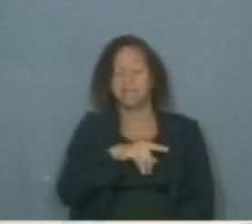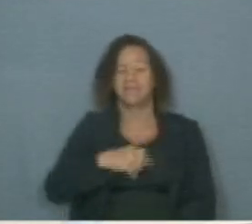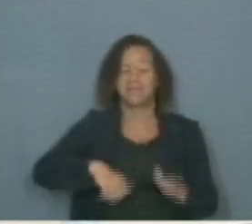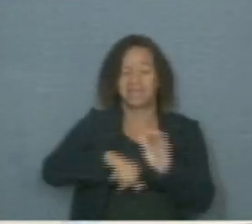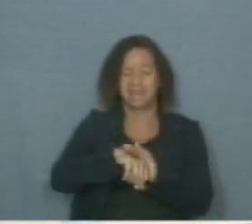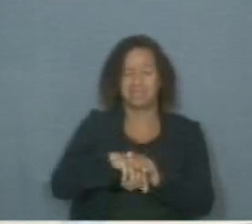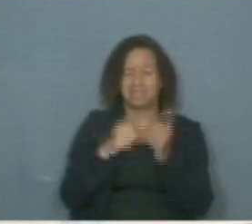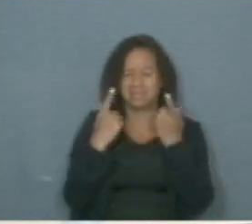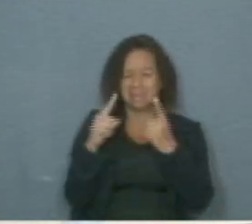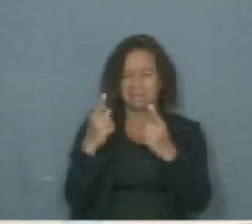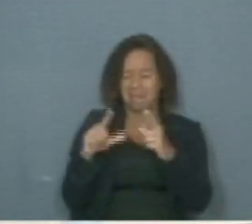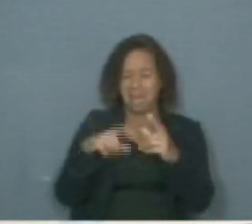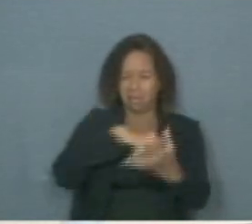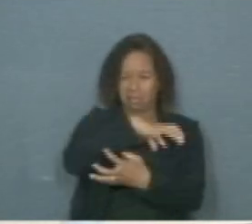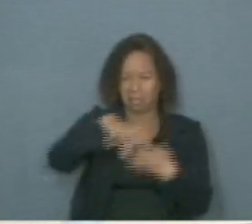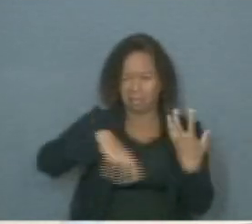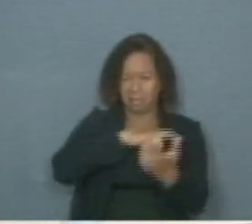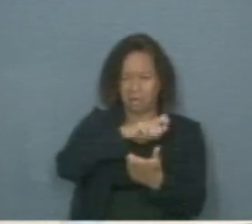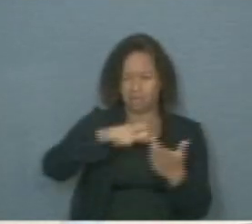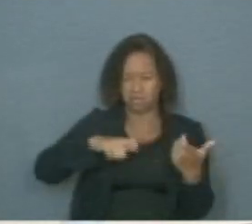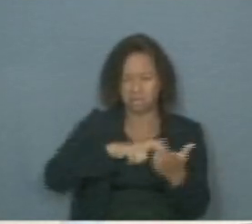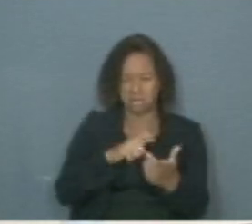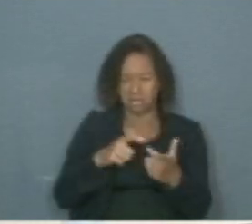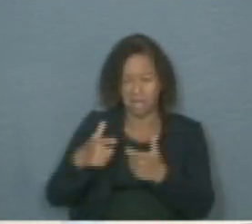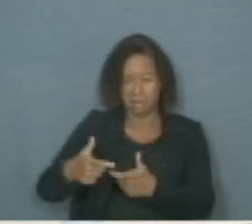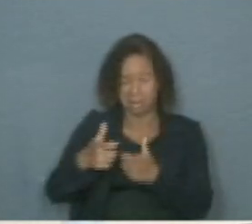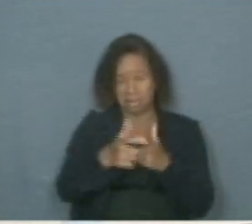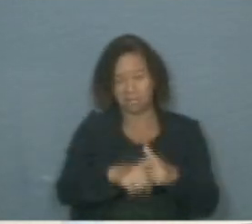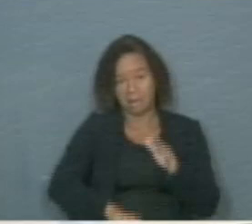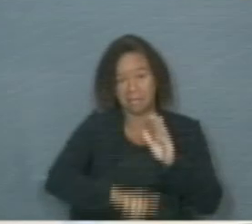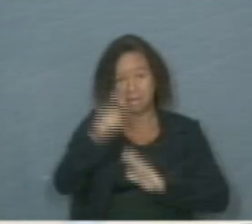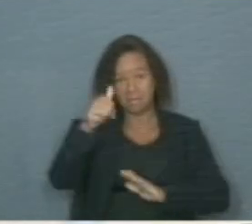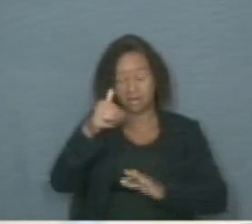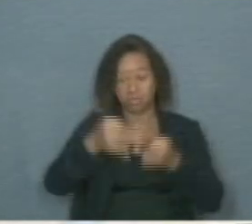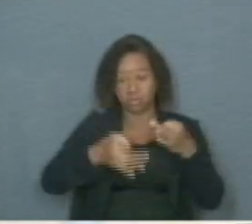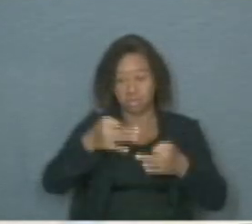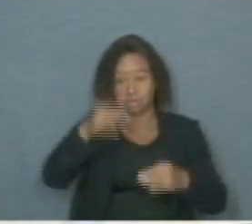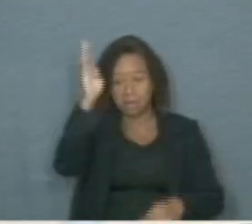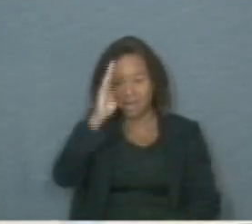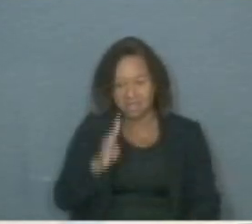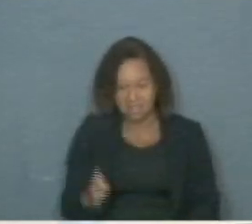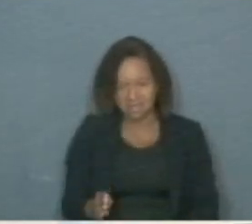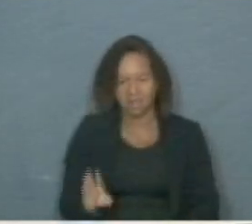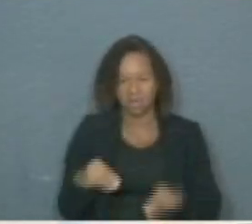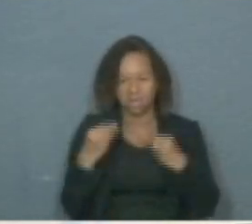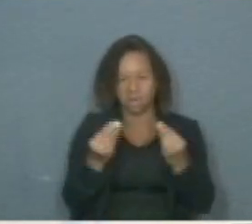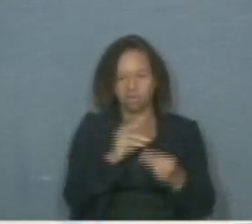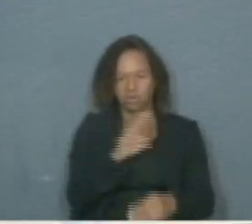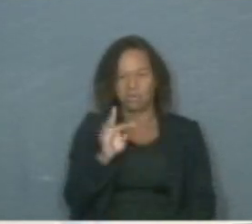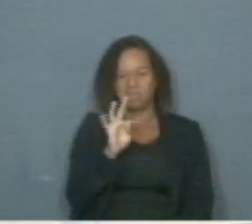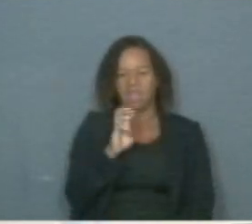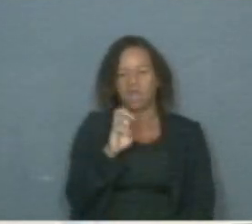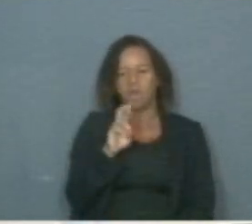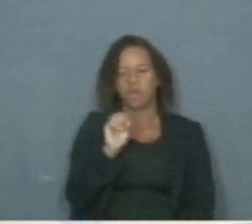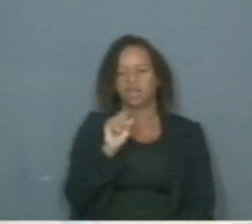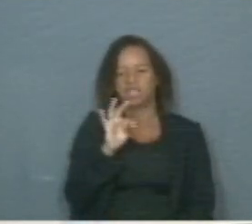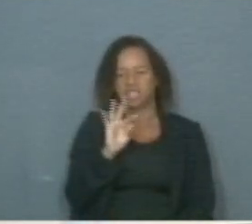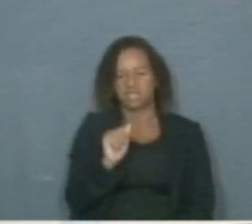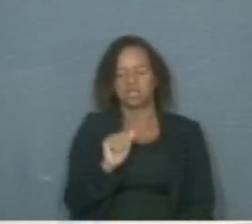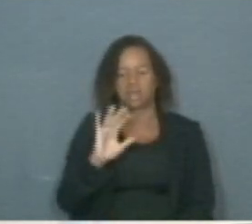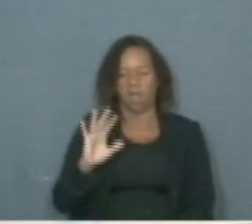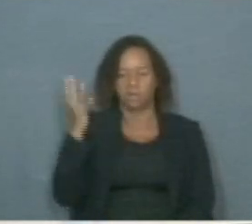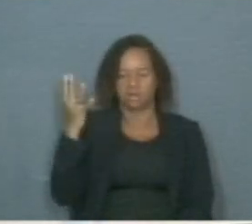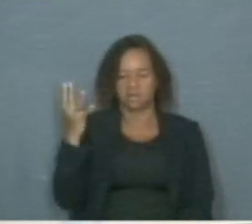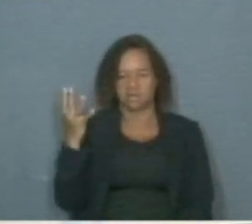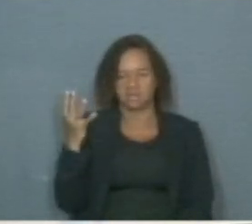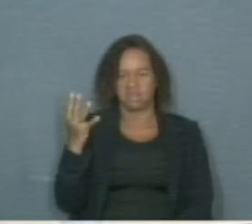de incitação ao terrorismo. Eu fui a primeira jurista do Brasil a dar o nome de terrorismo àquilo que de fato